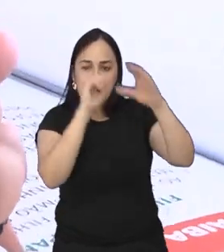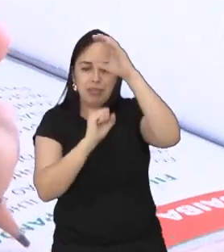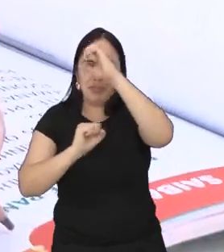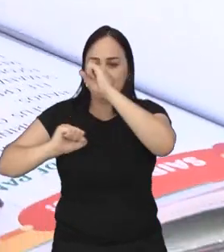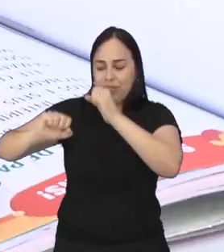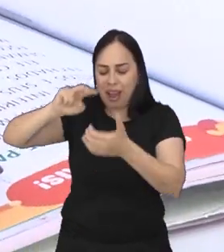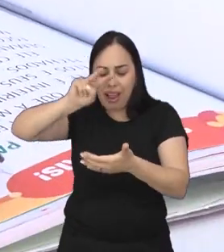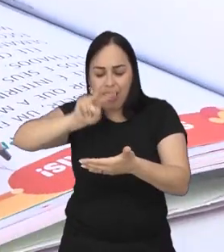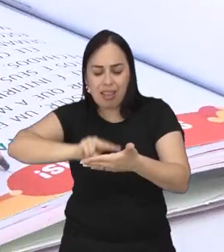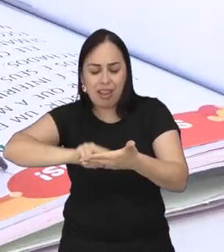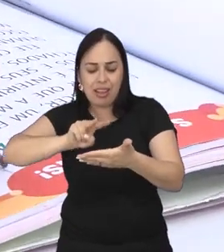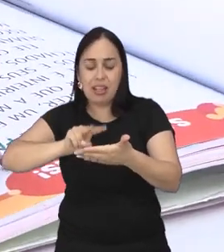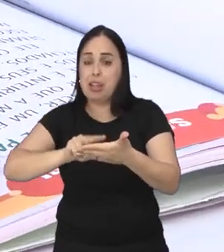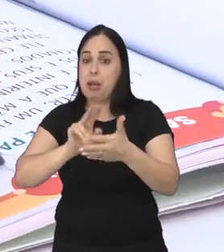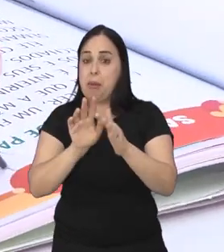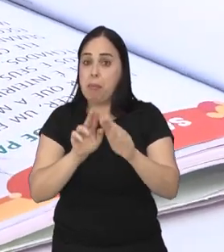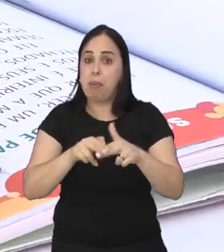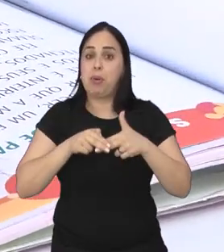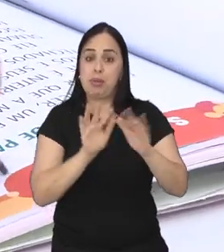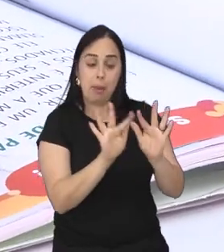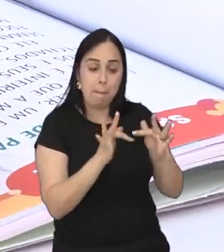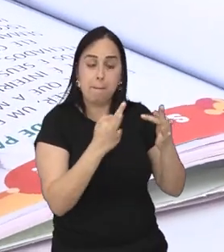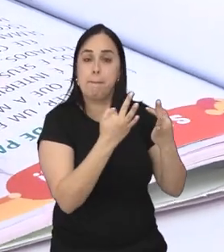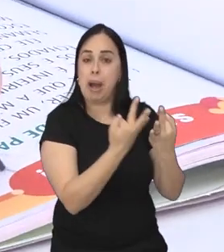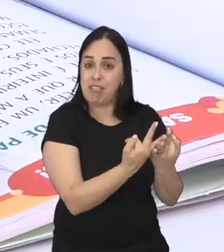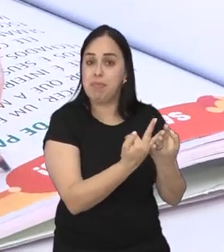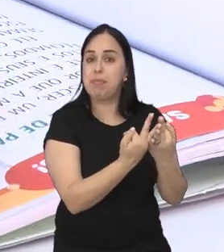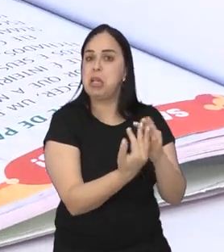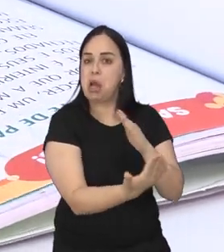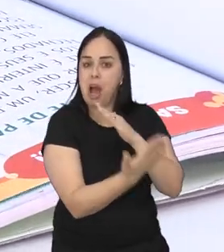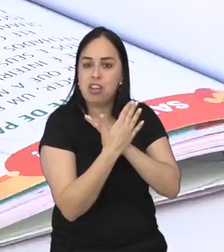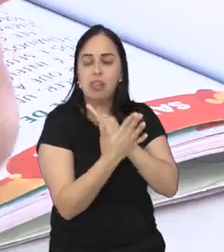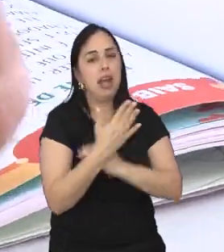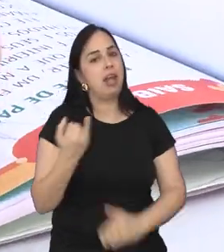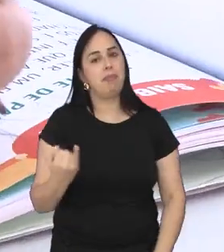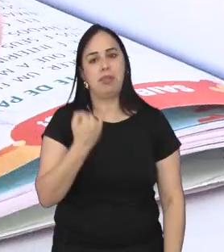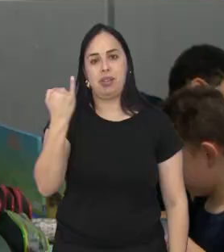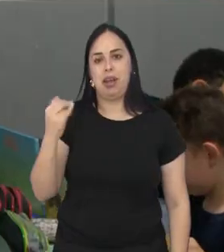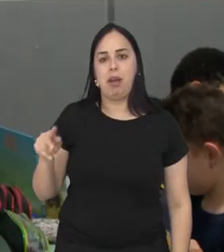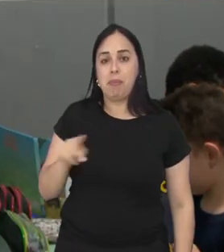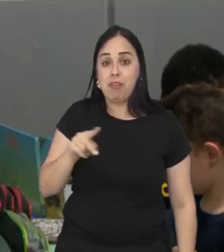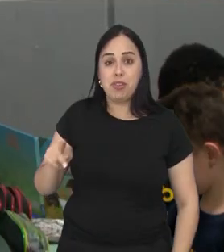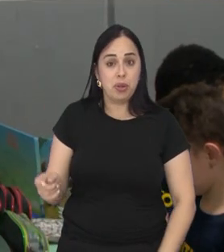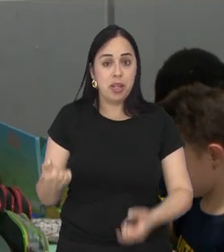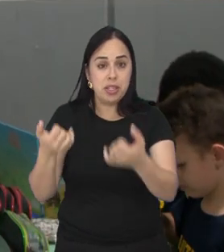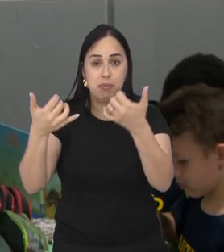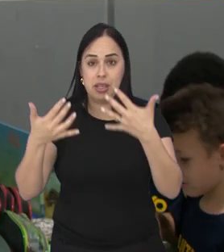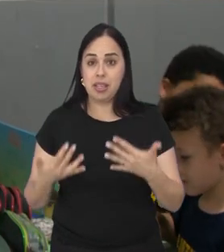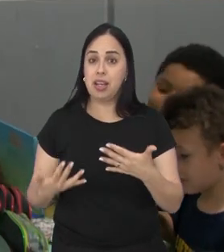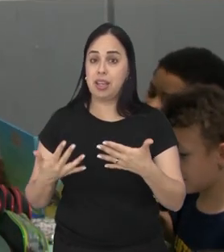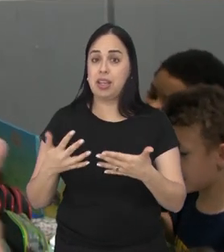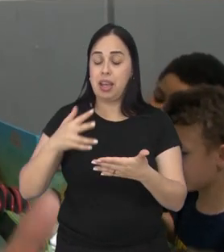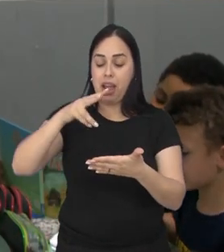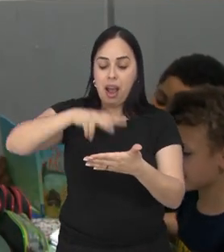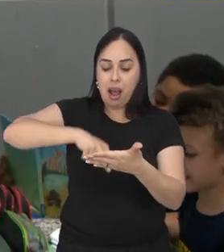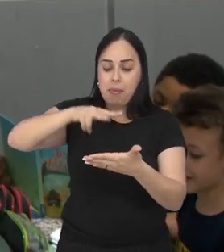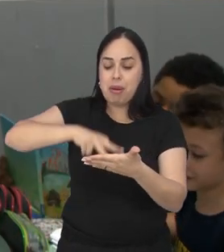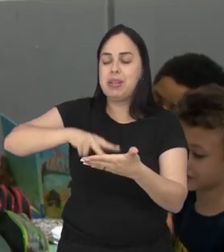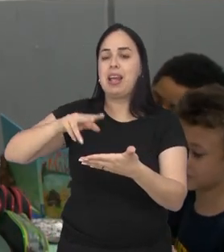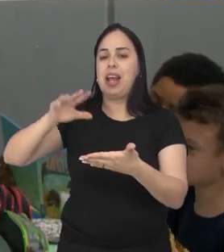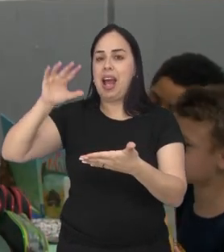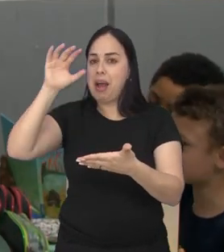processo de leitura o envolvimento dos Pais na rotina dos filhos é fundamental Essa professora explica que a